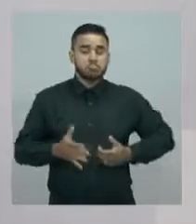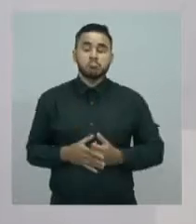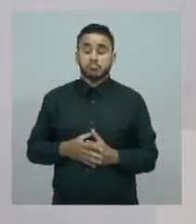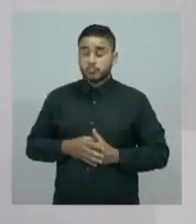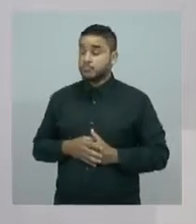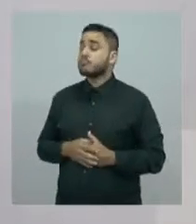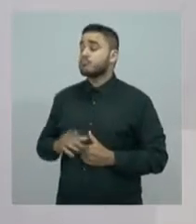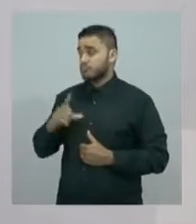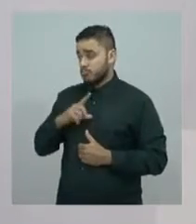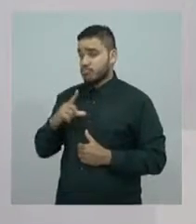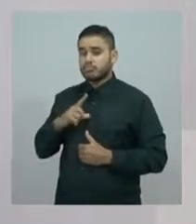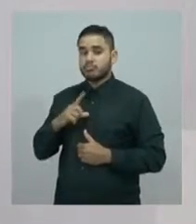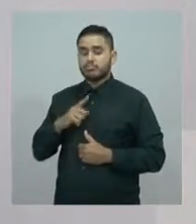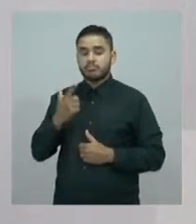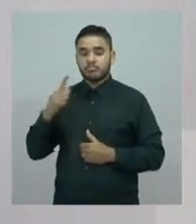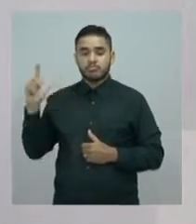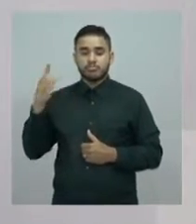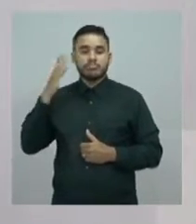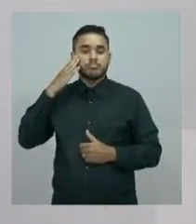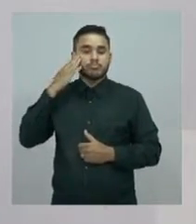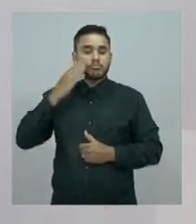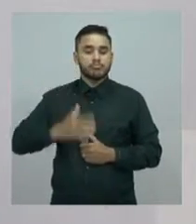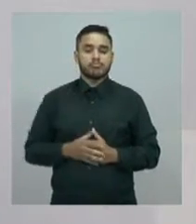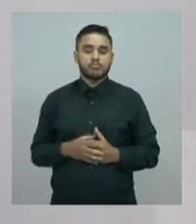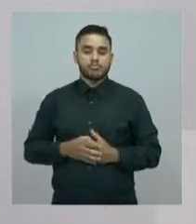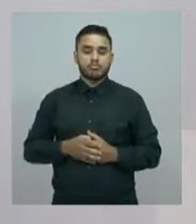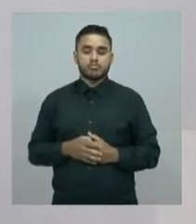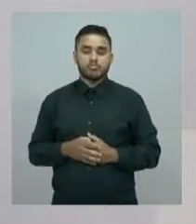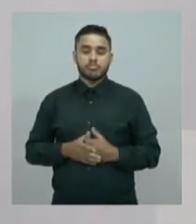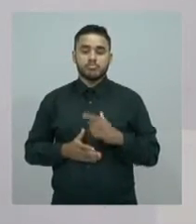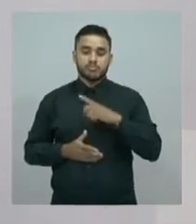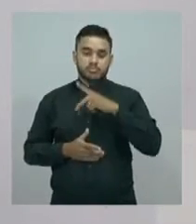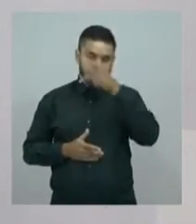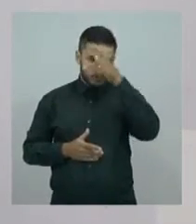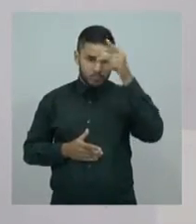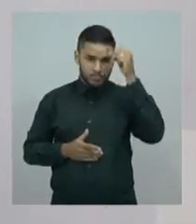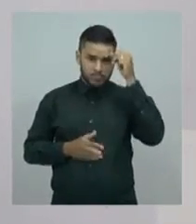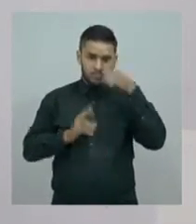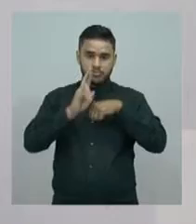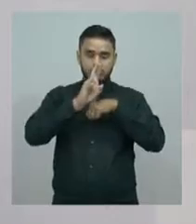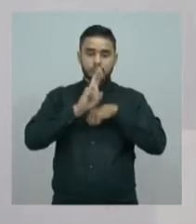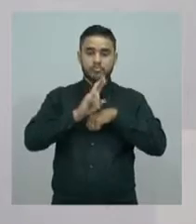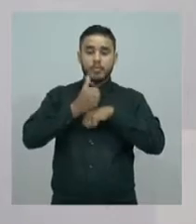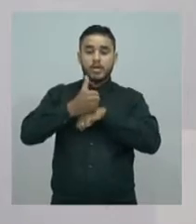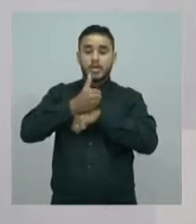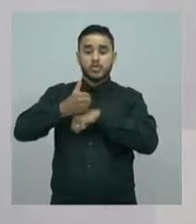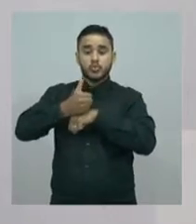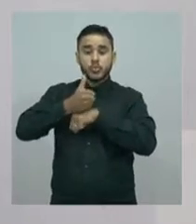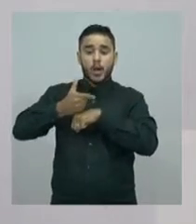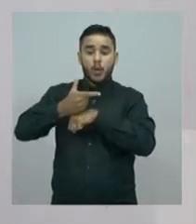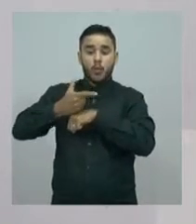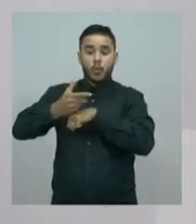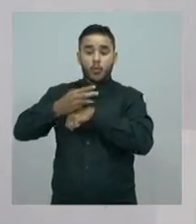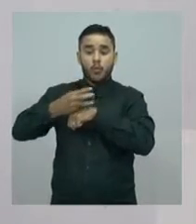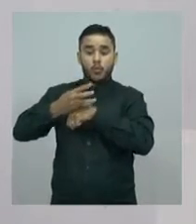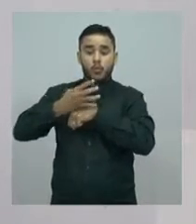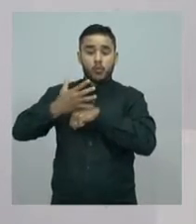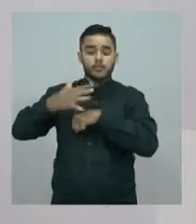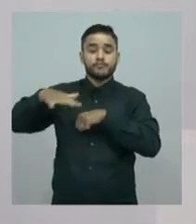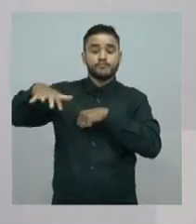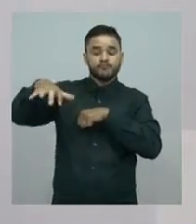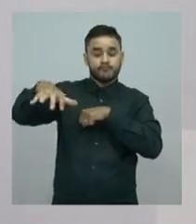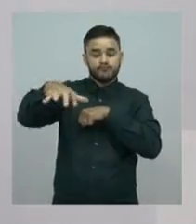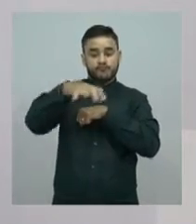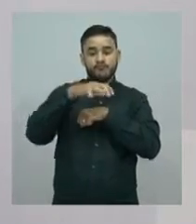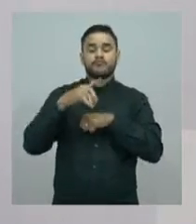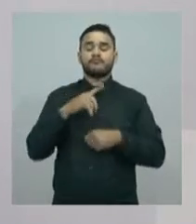sim, existe a mediação também por parte da prefeitura, nas regionais, tem, por parte da Defensoria Pública